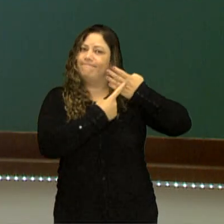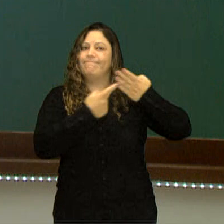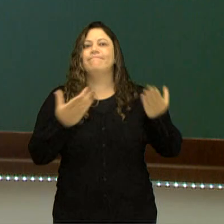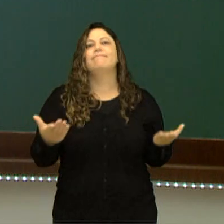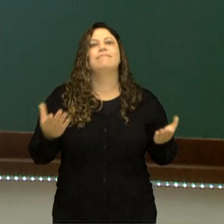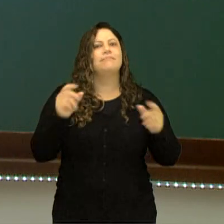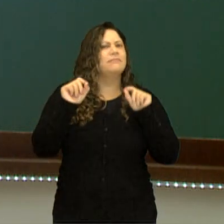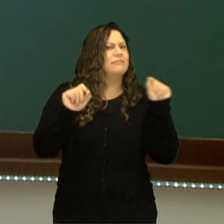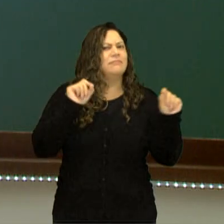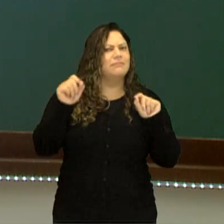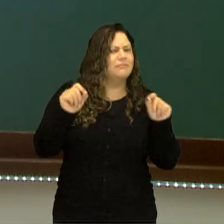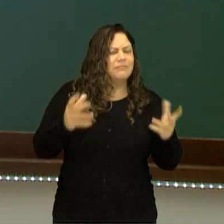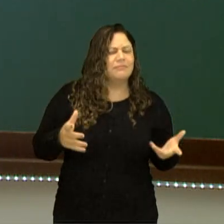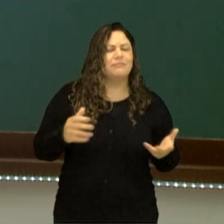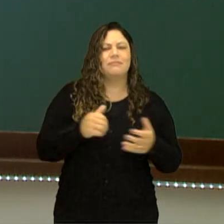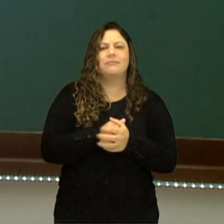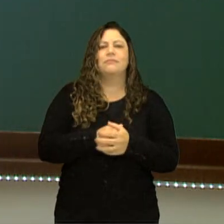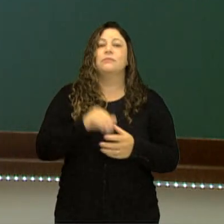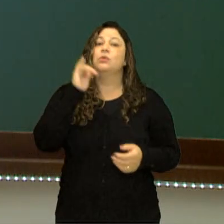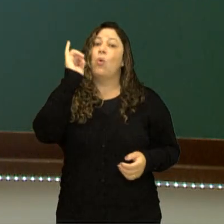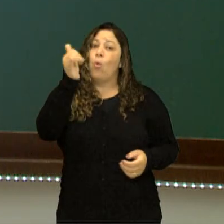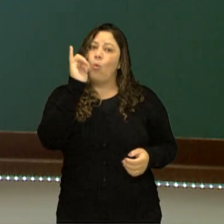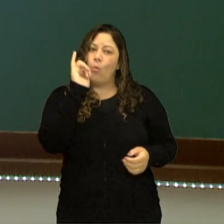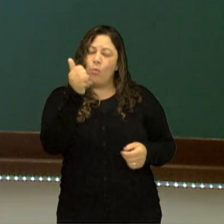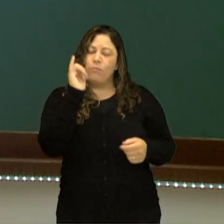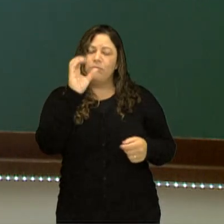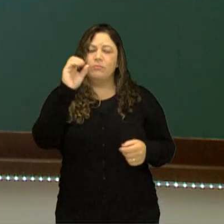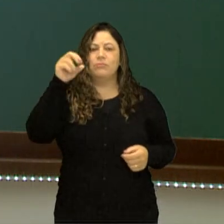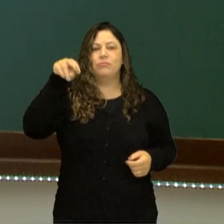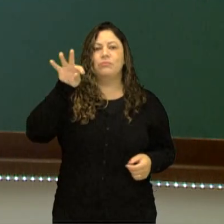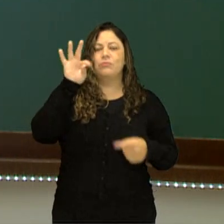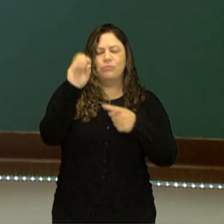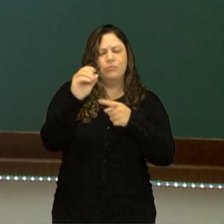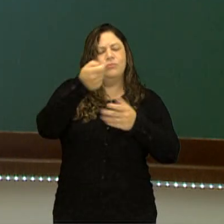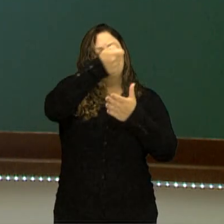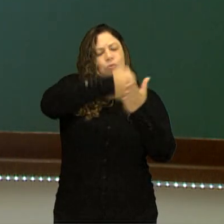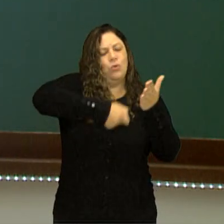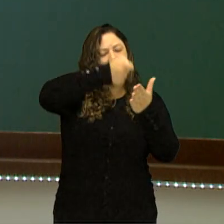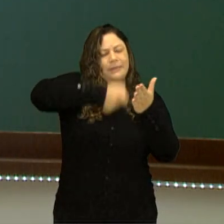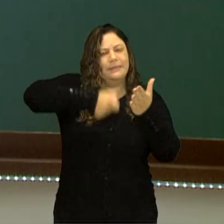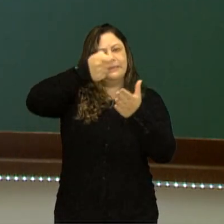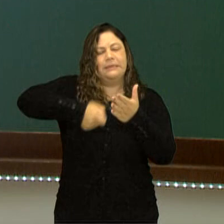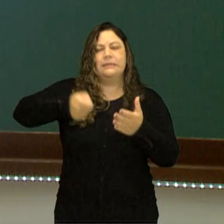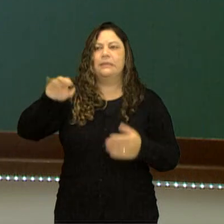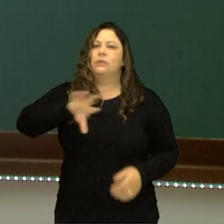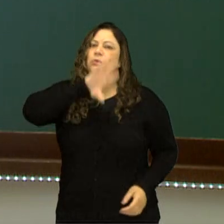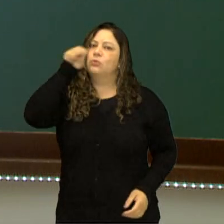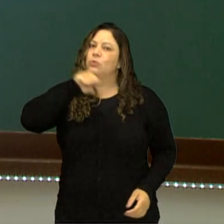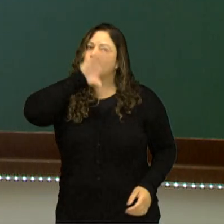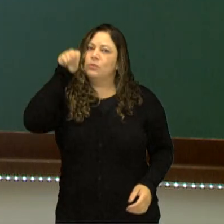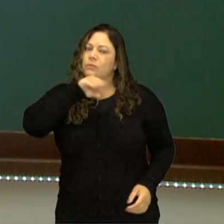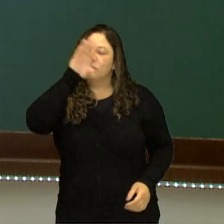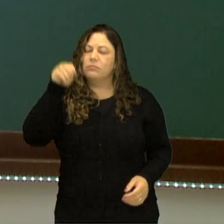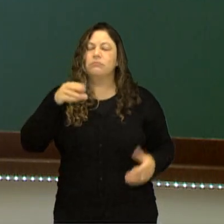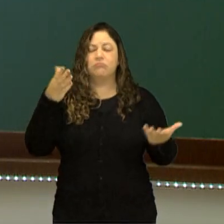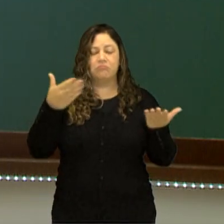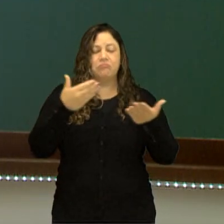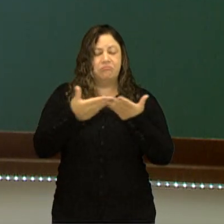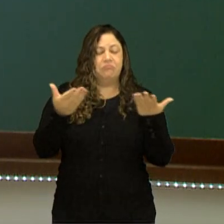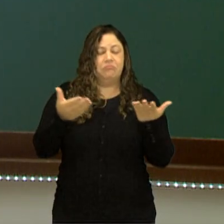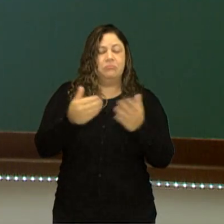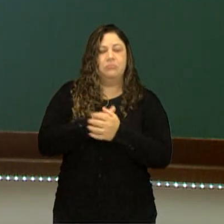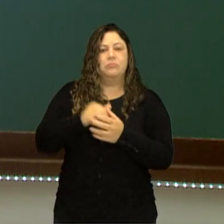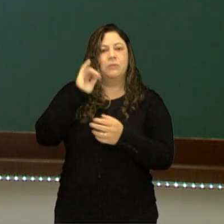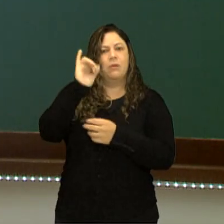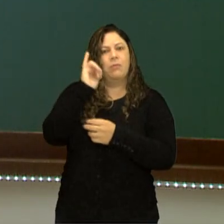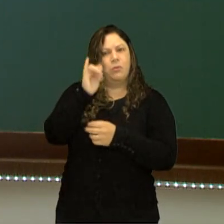um ponto, né? O conto, ele pode ser tanto escrito quanto oral. Ele pode ser contado, pode ser uma contação de